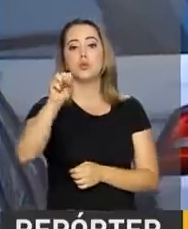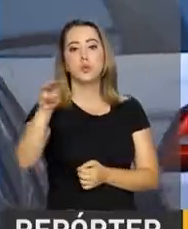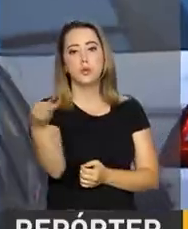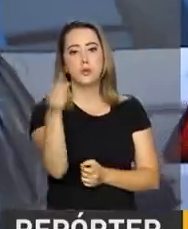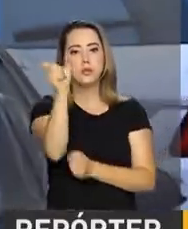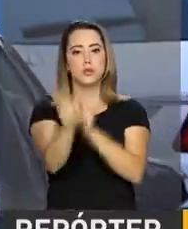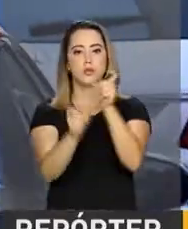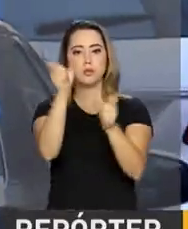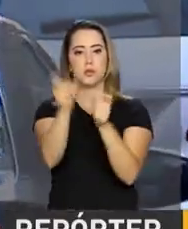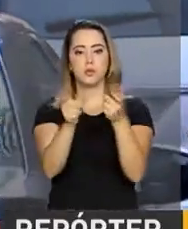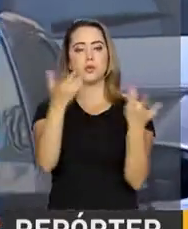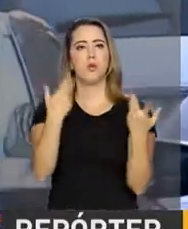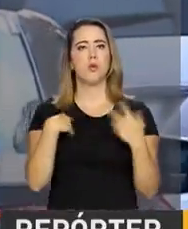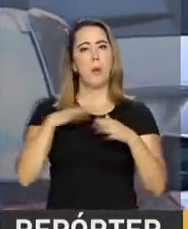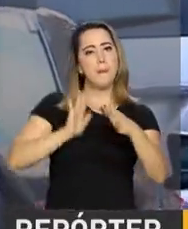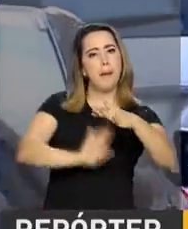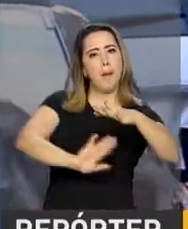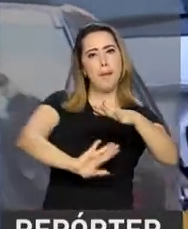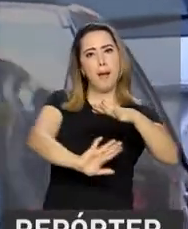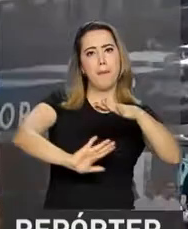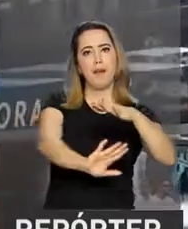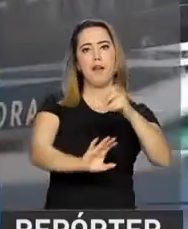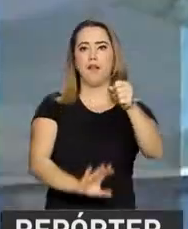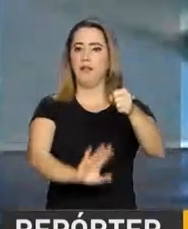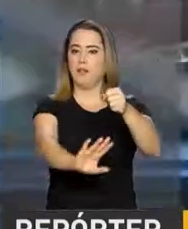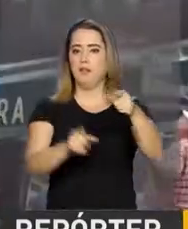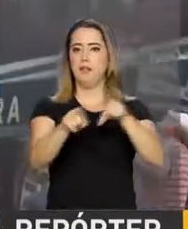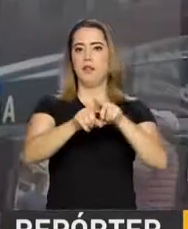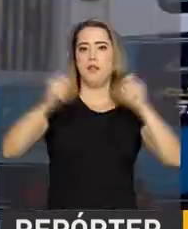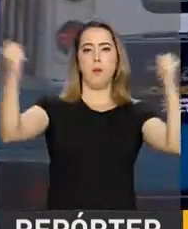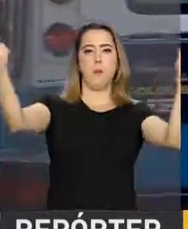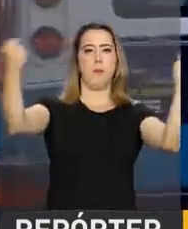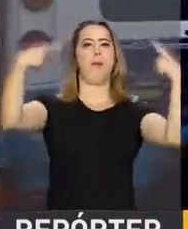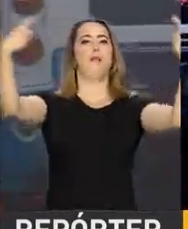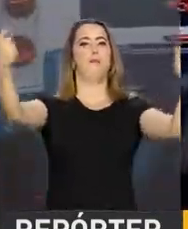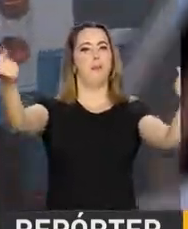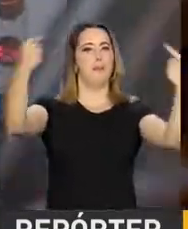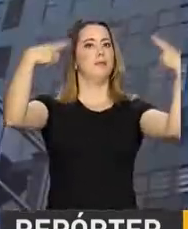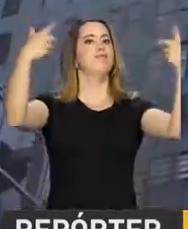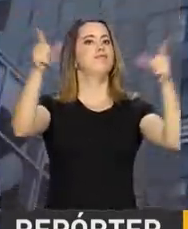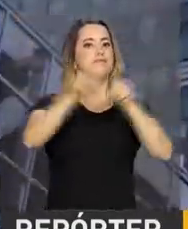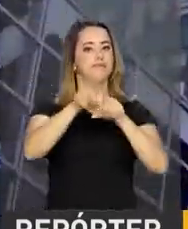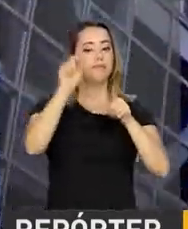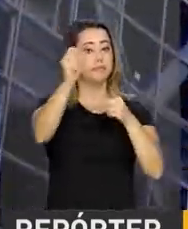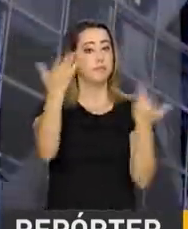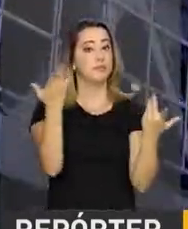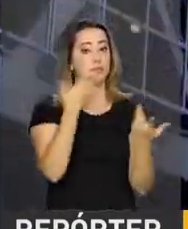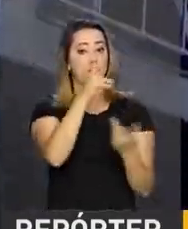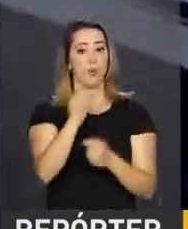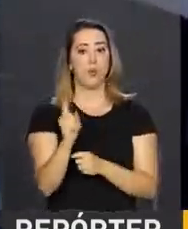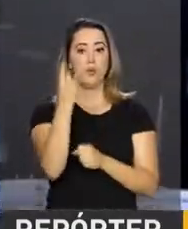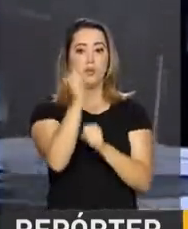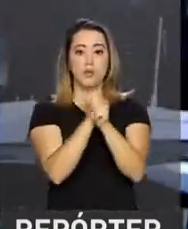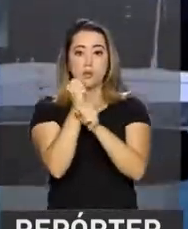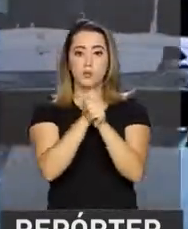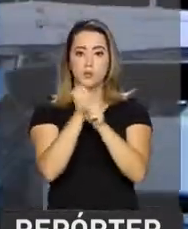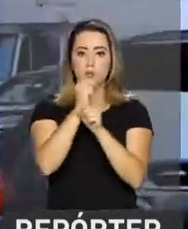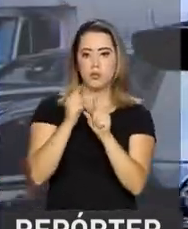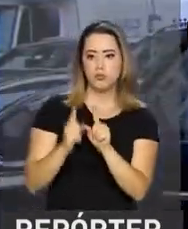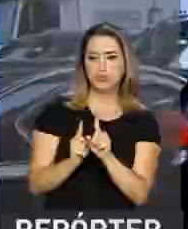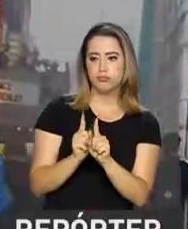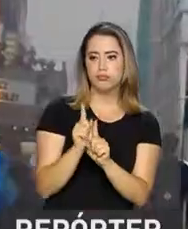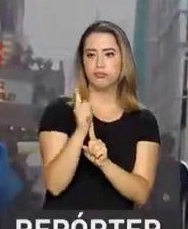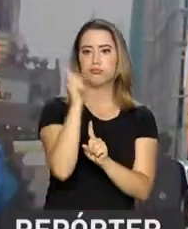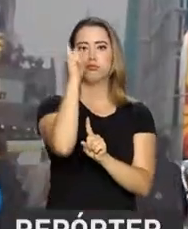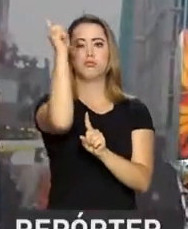habitantes o som das buzinas e das sirenes como filha sonora uma vez por ano uma razão se transforma de ilha dos arranha-céus e do